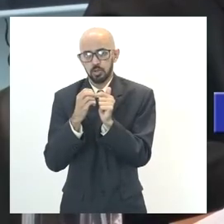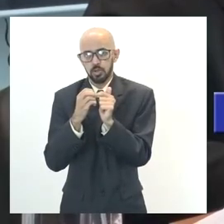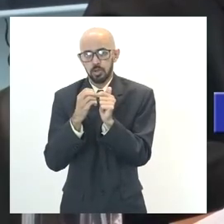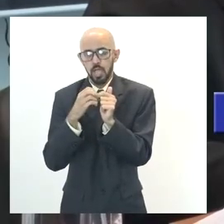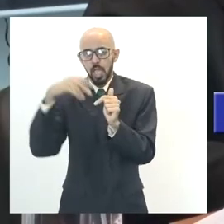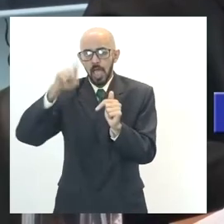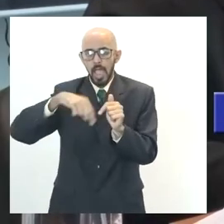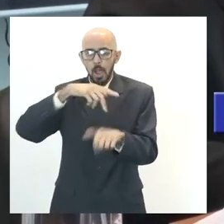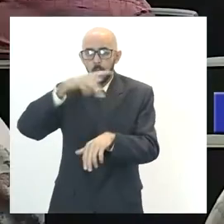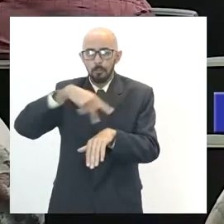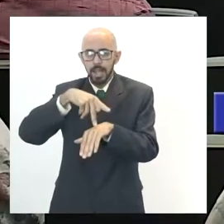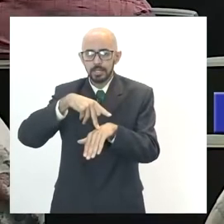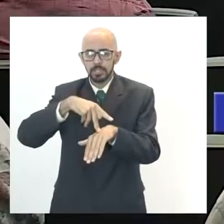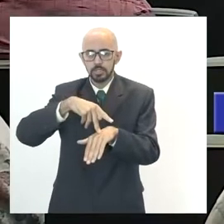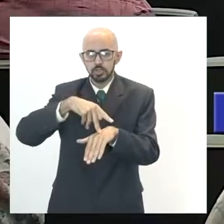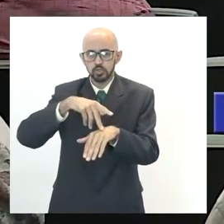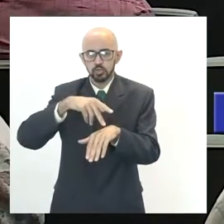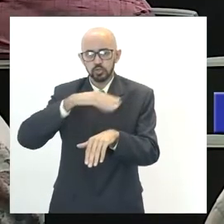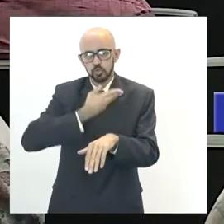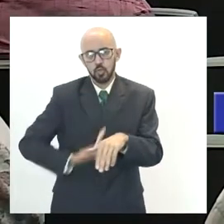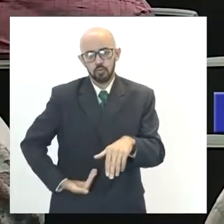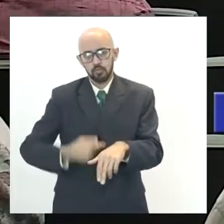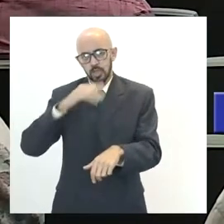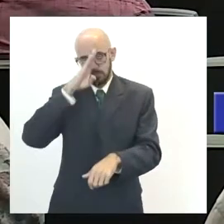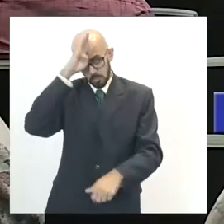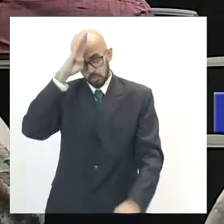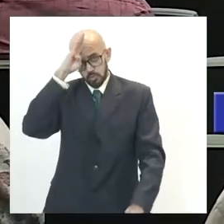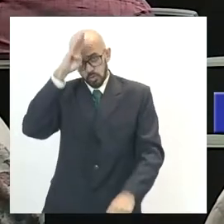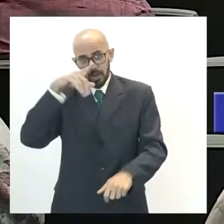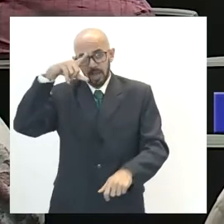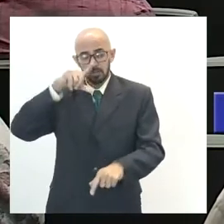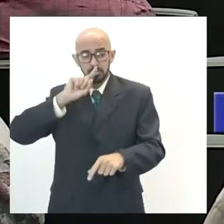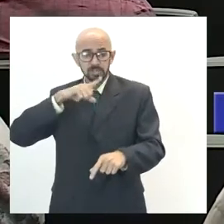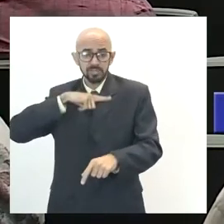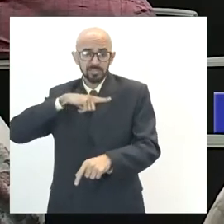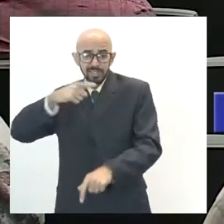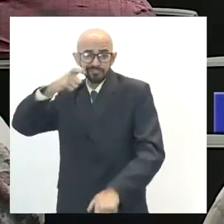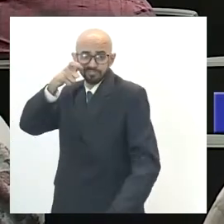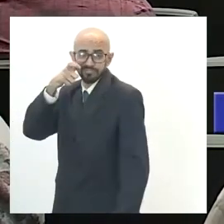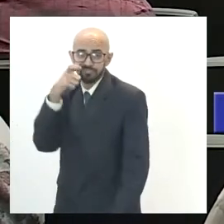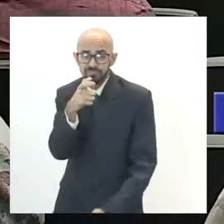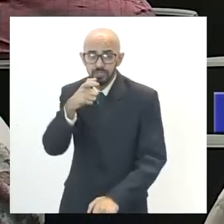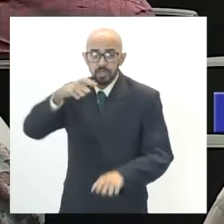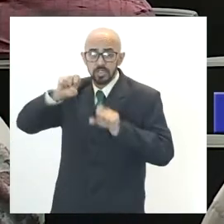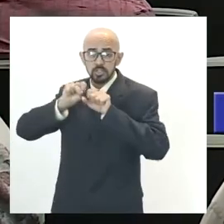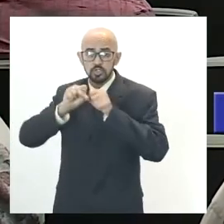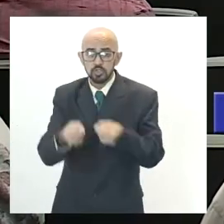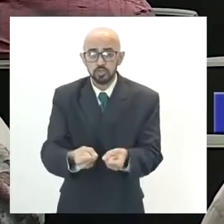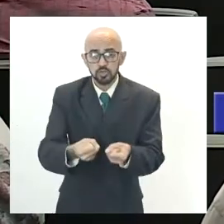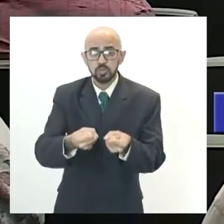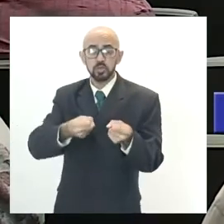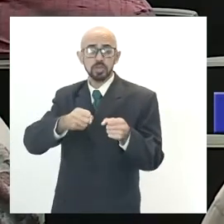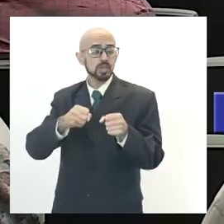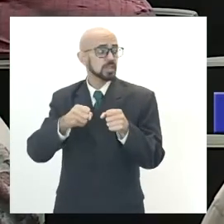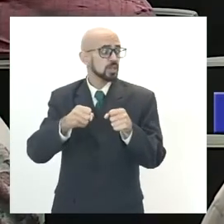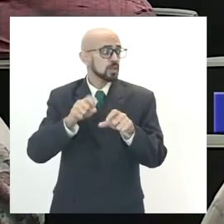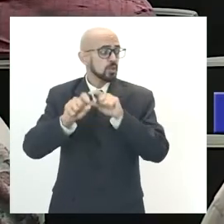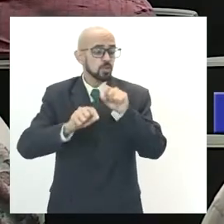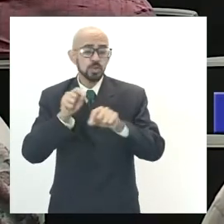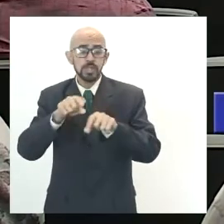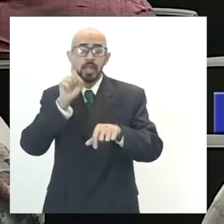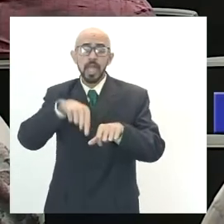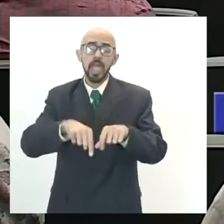do governo bolsonaro um governo que é obstinado em destruir aquilo que é um